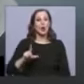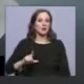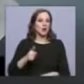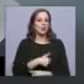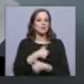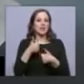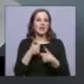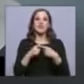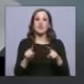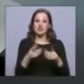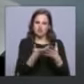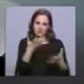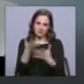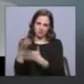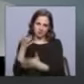eu